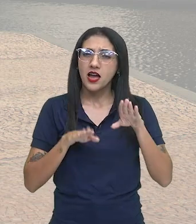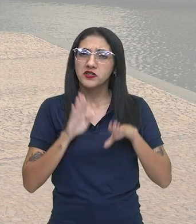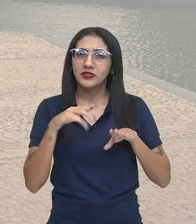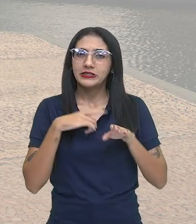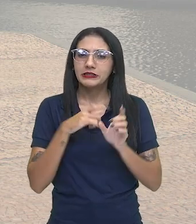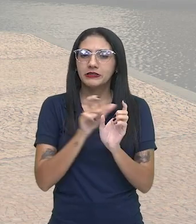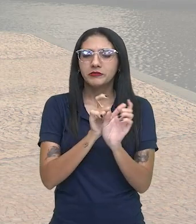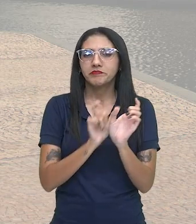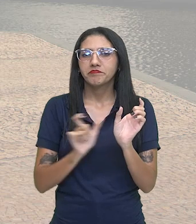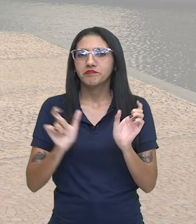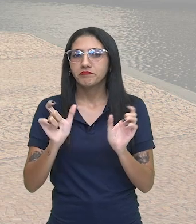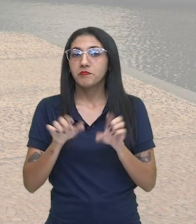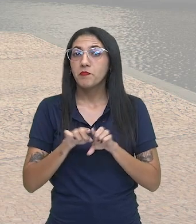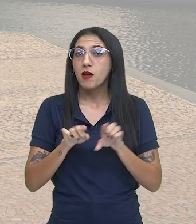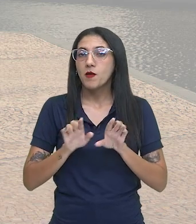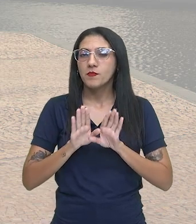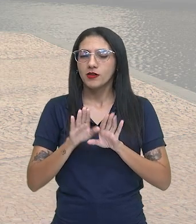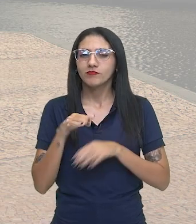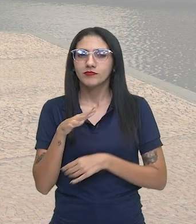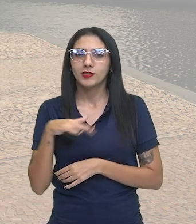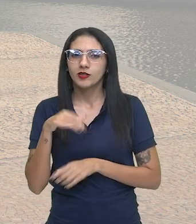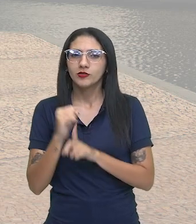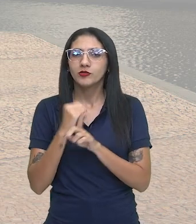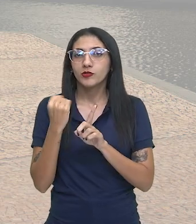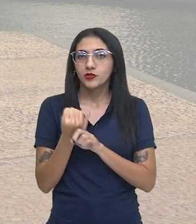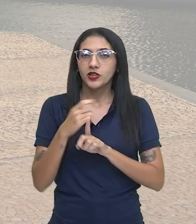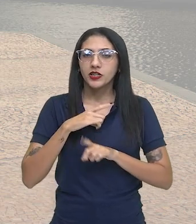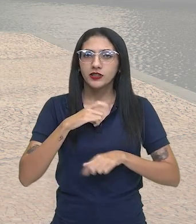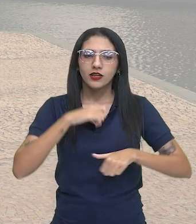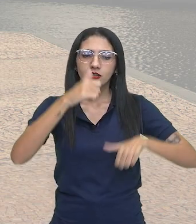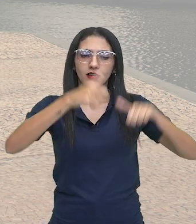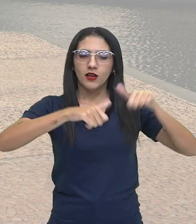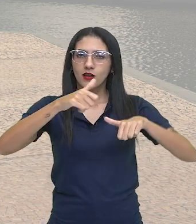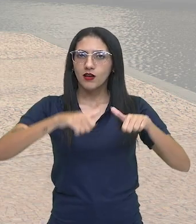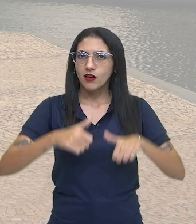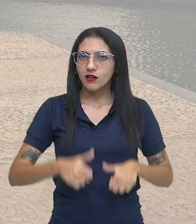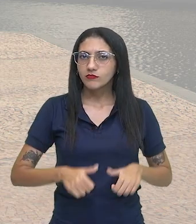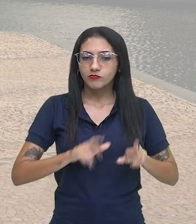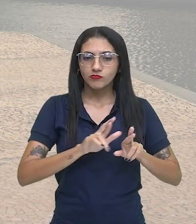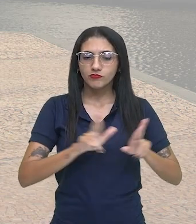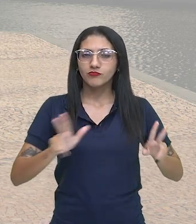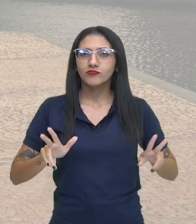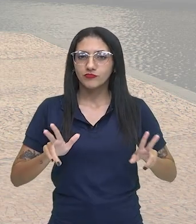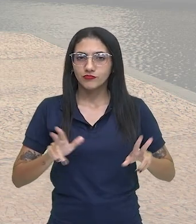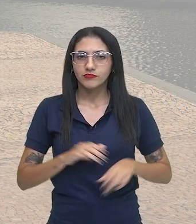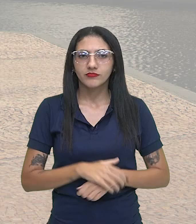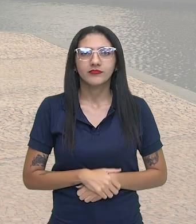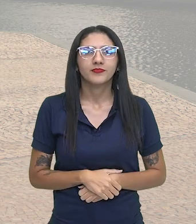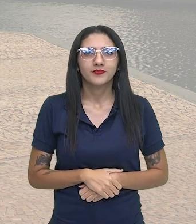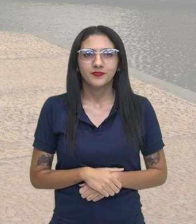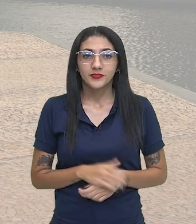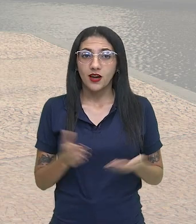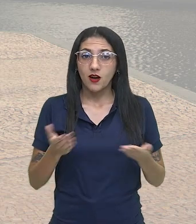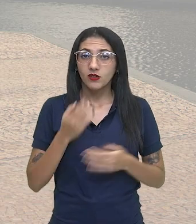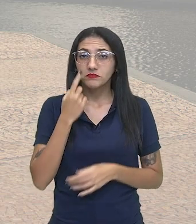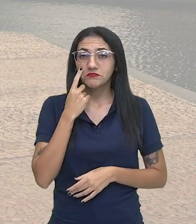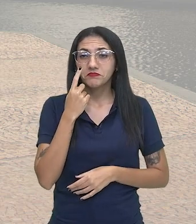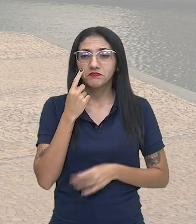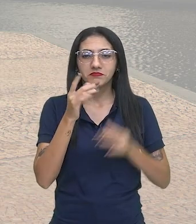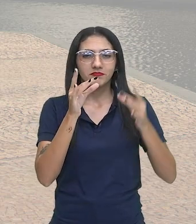Todavia, sociologicamente, são analisados como elementos distintos. E agora nós vamos ver cada um